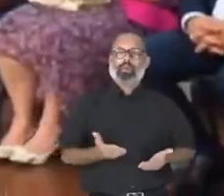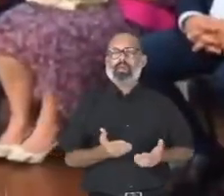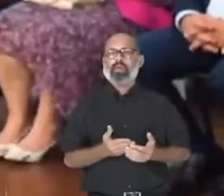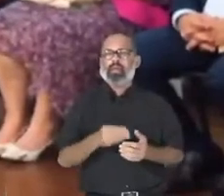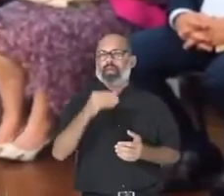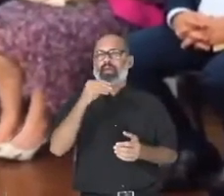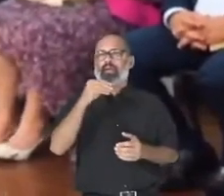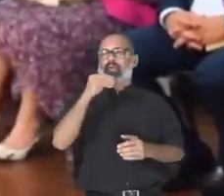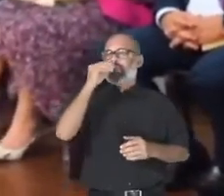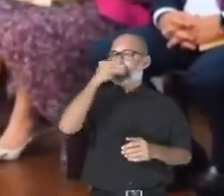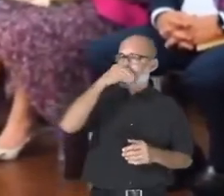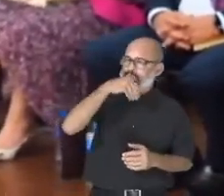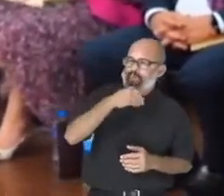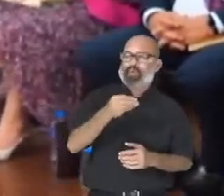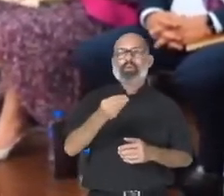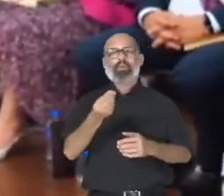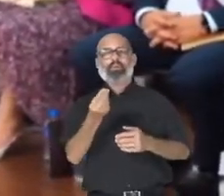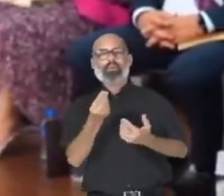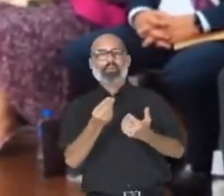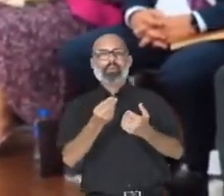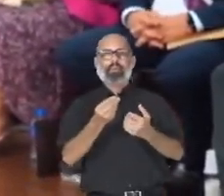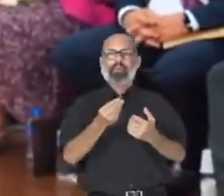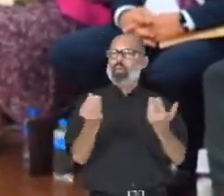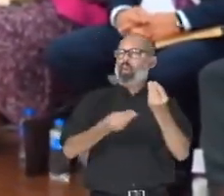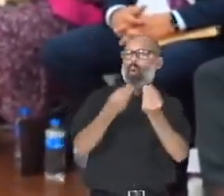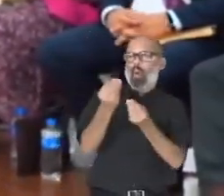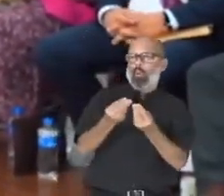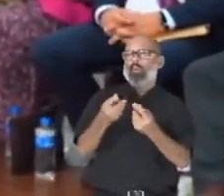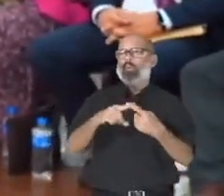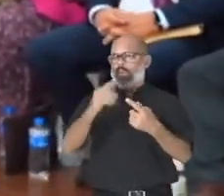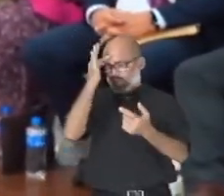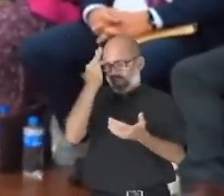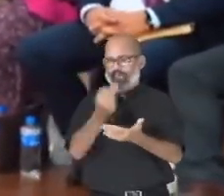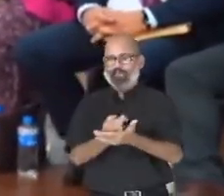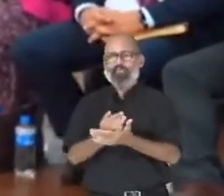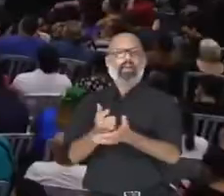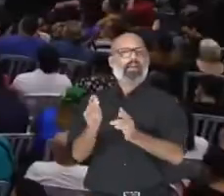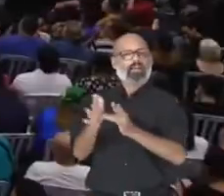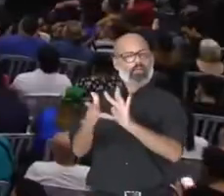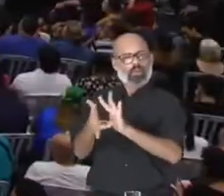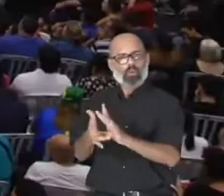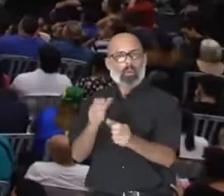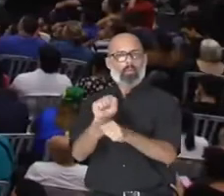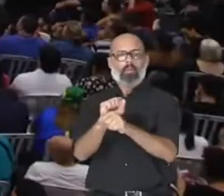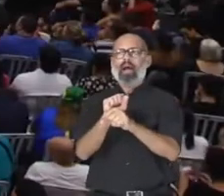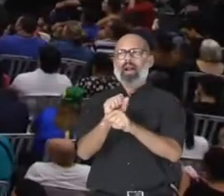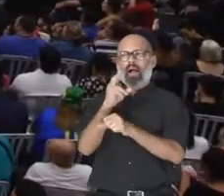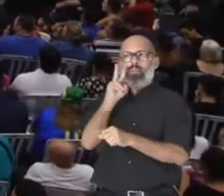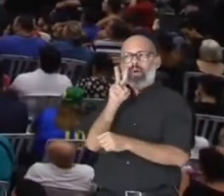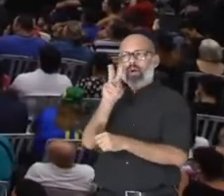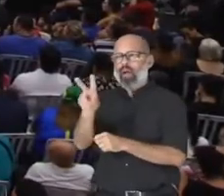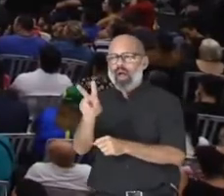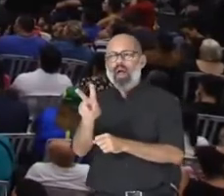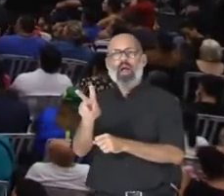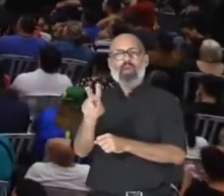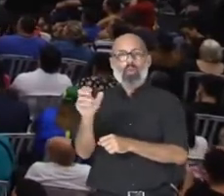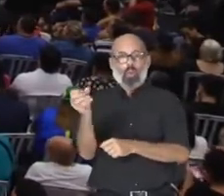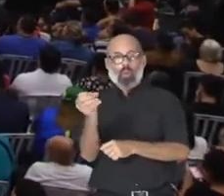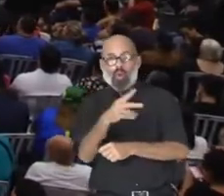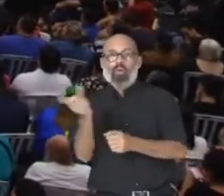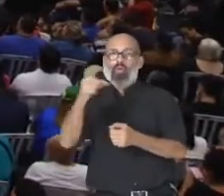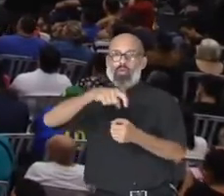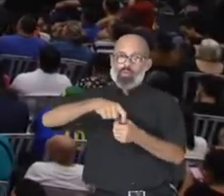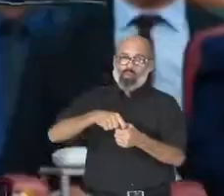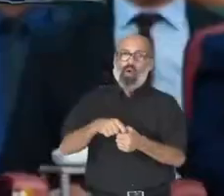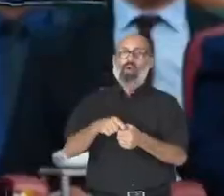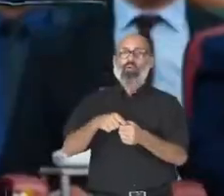mornos, frios, que se escandalizaram porque não tiveram a sua fé fixada em Cristo, pararam para olhar os homens, deixa eu te falar de novo: volte